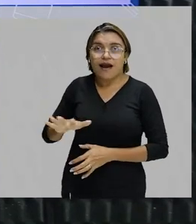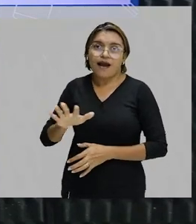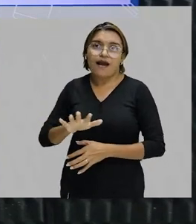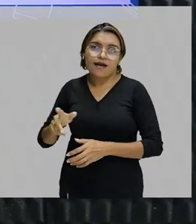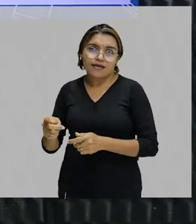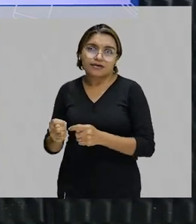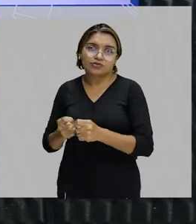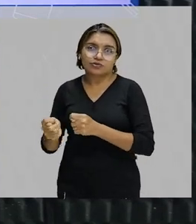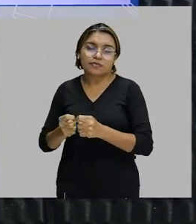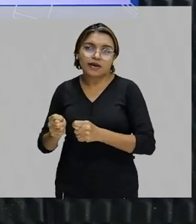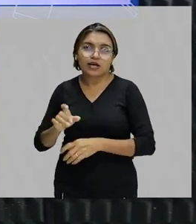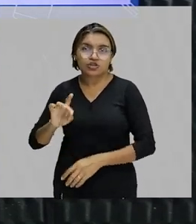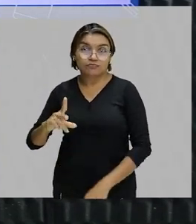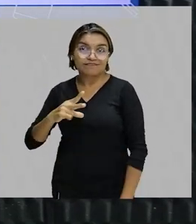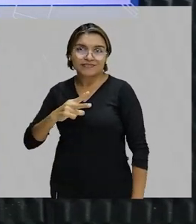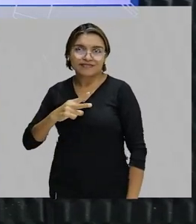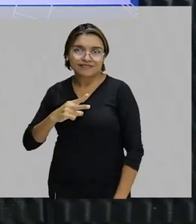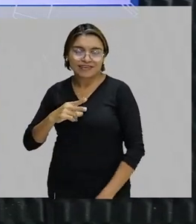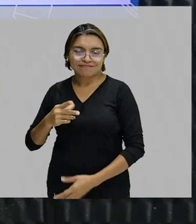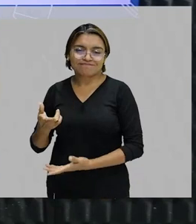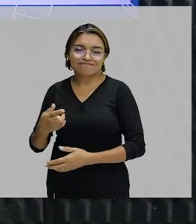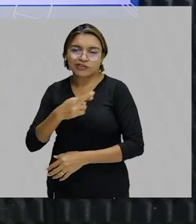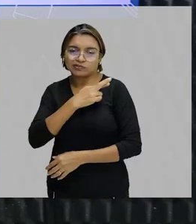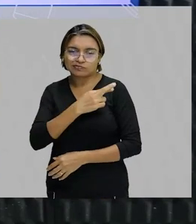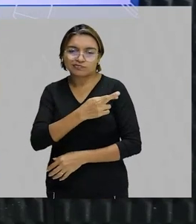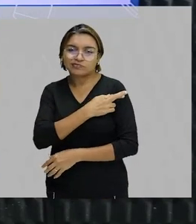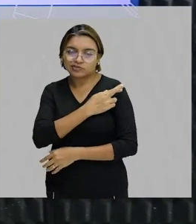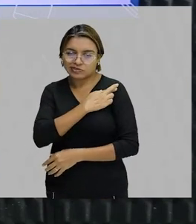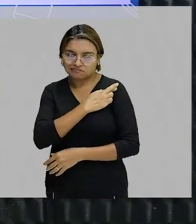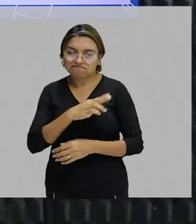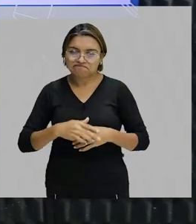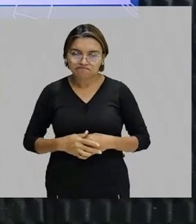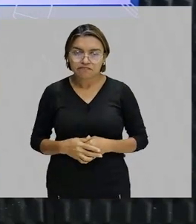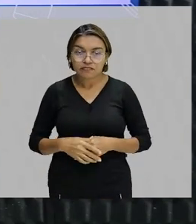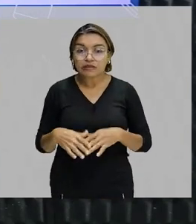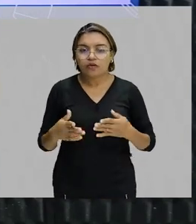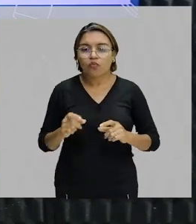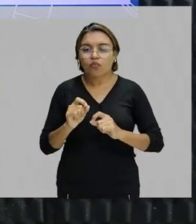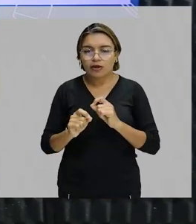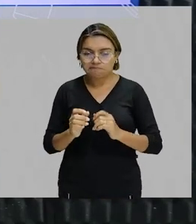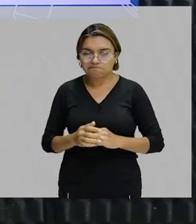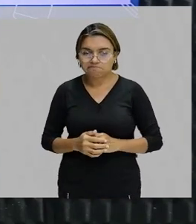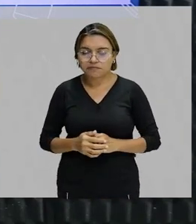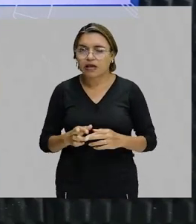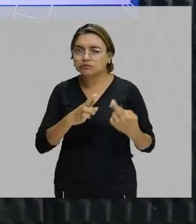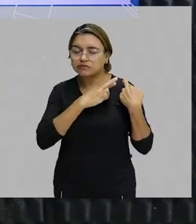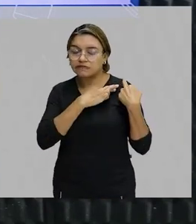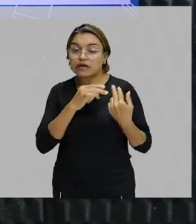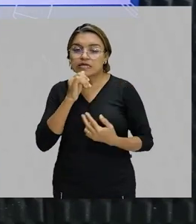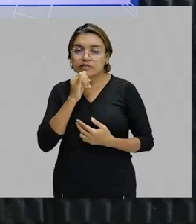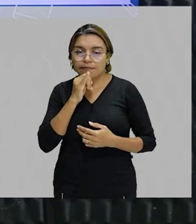cargo ali da iniciativa privada democracia política defendem que politicamente para o neoliberalismo se